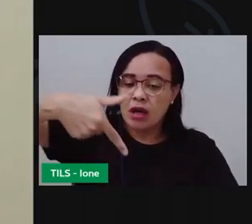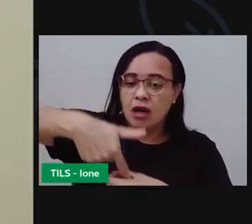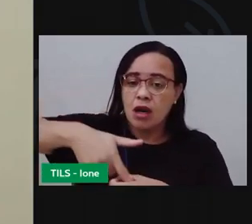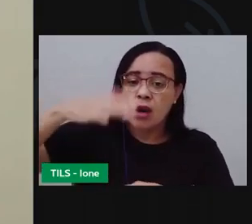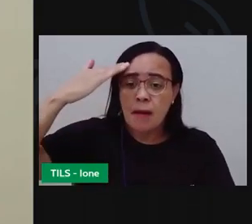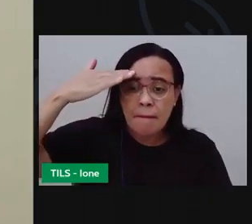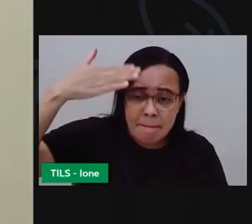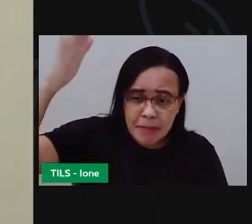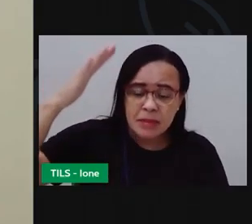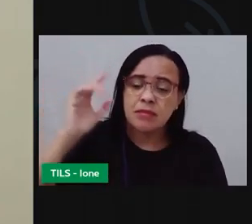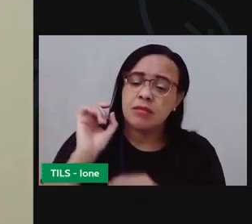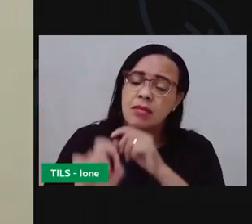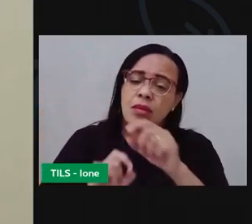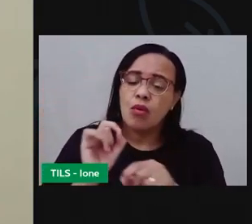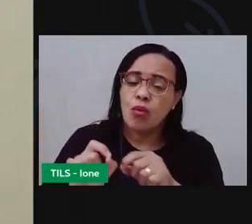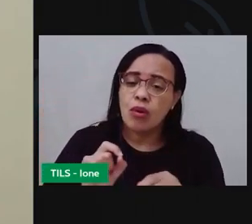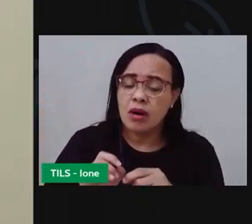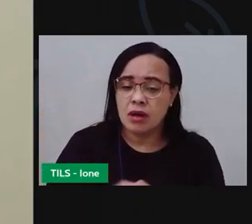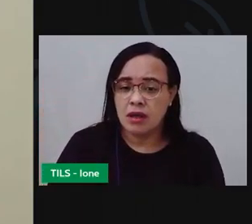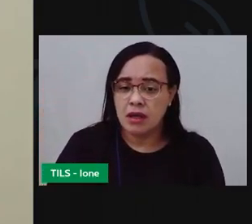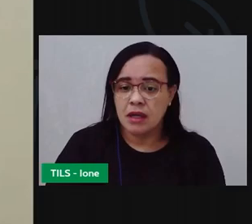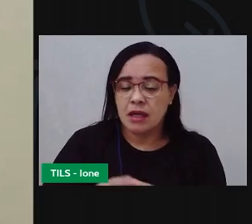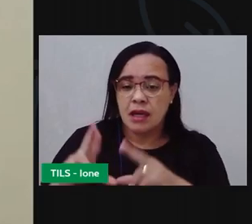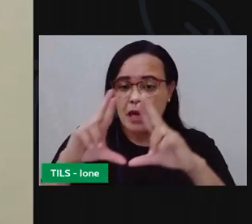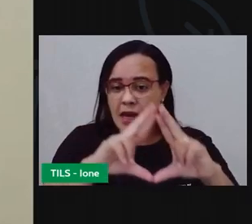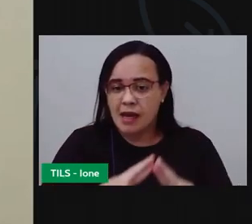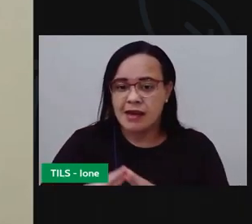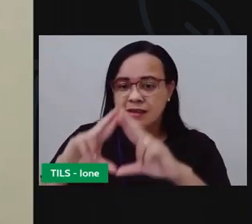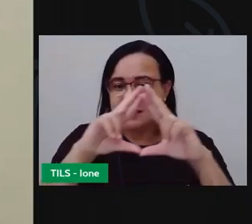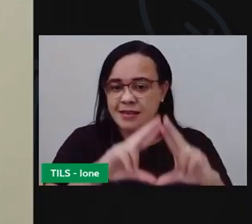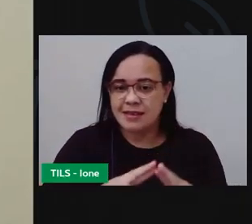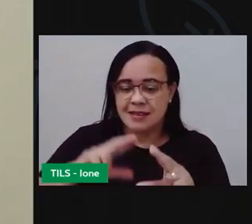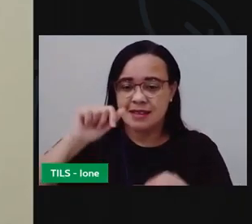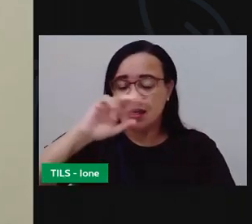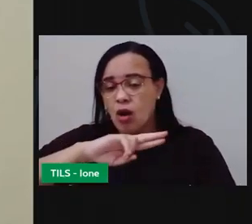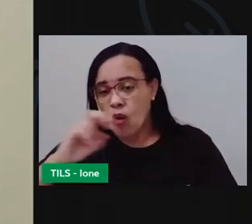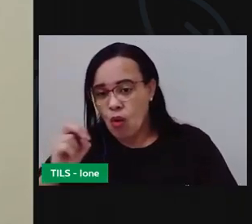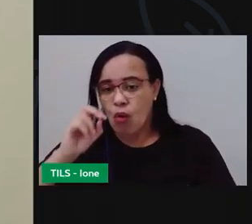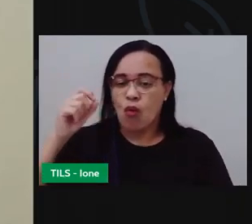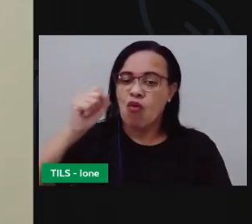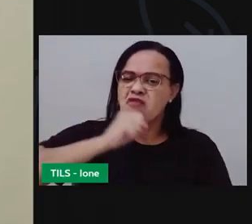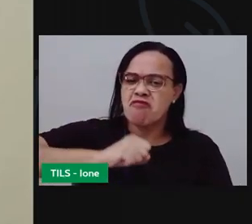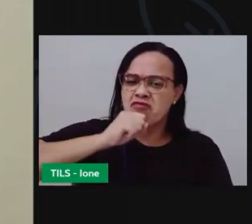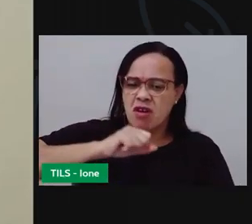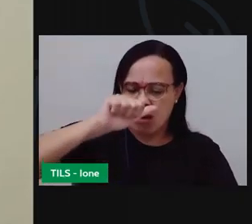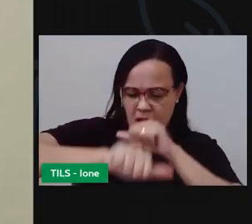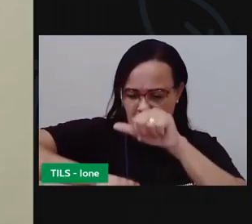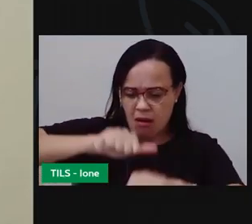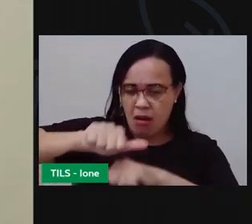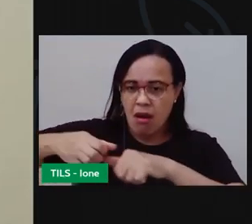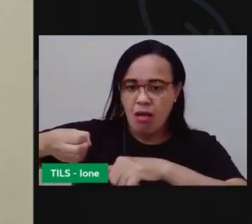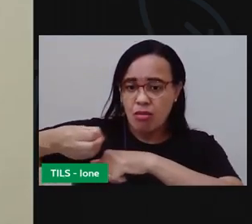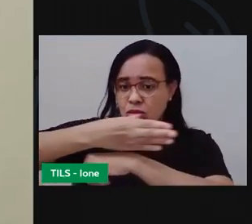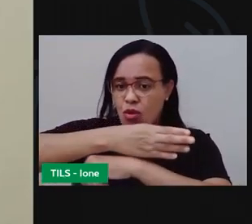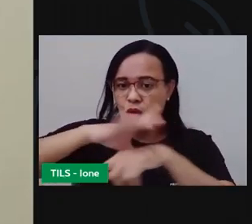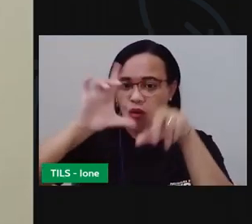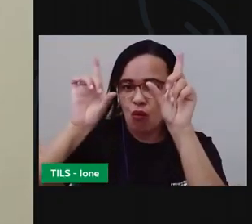né, quando a gente recicla, é diminuir o consumo de